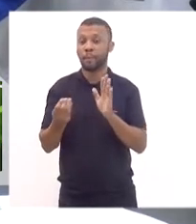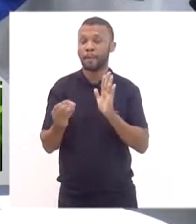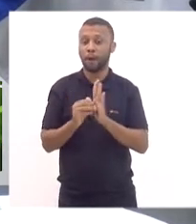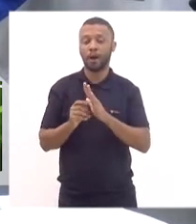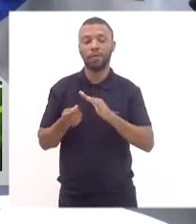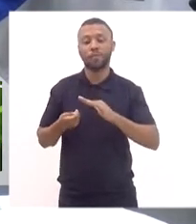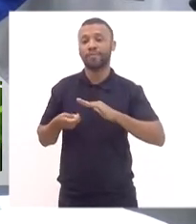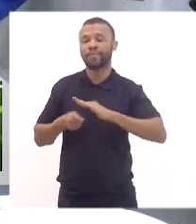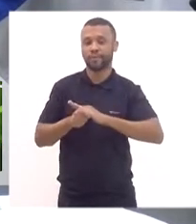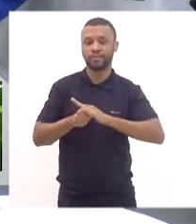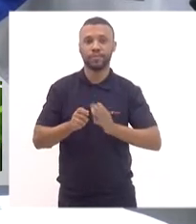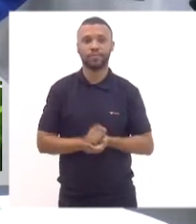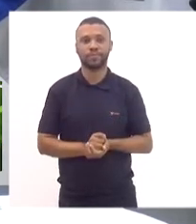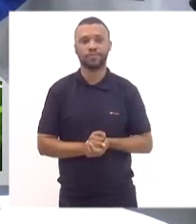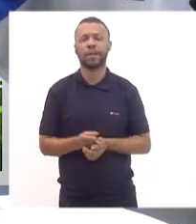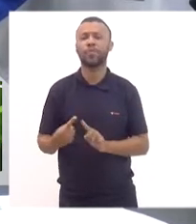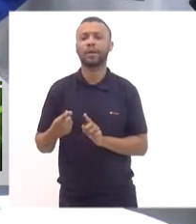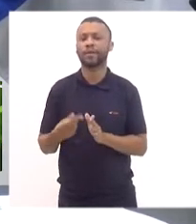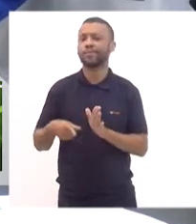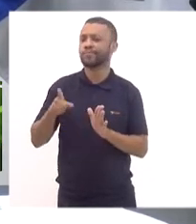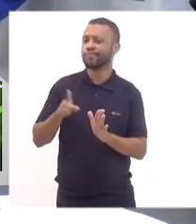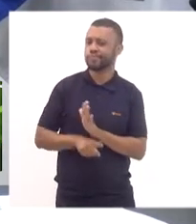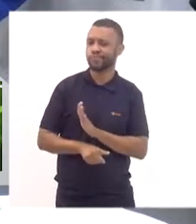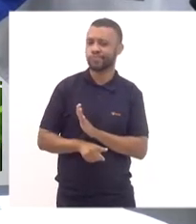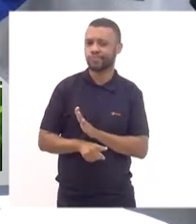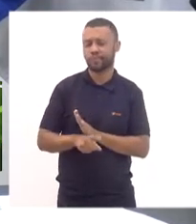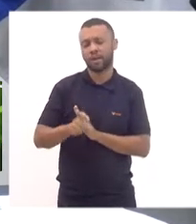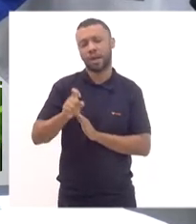Porque o incentivo fiscal é um investimento.